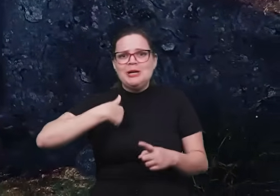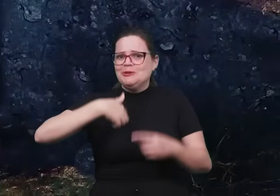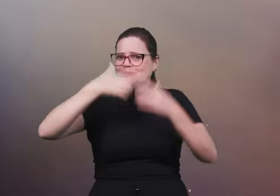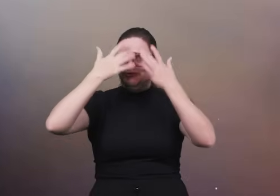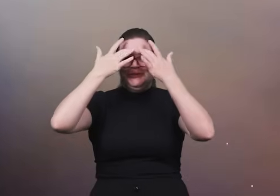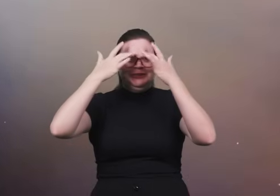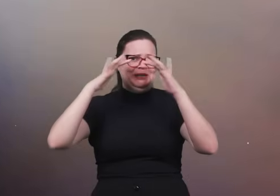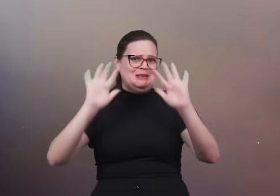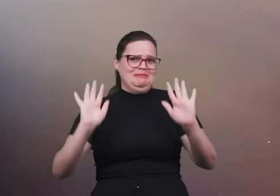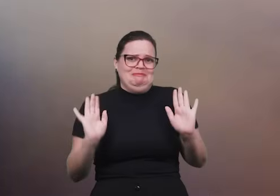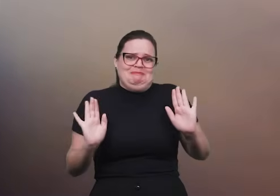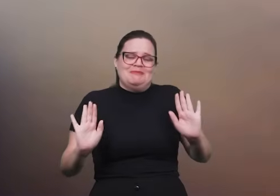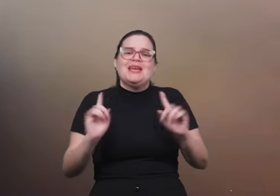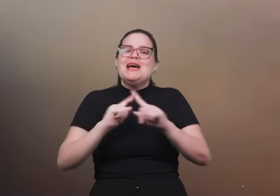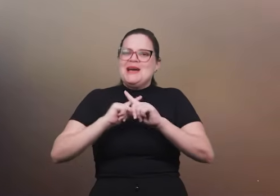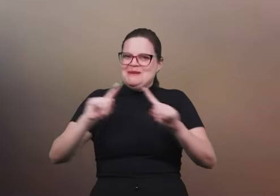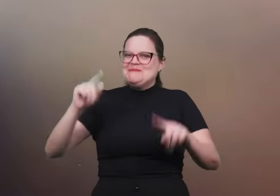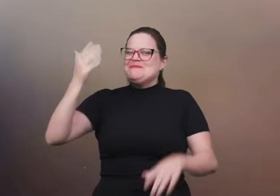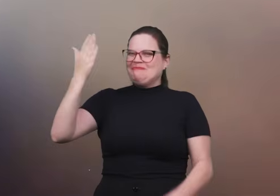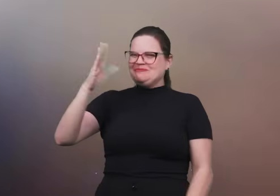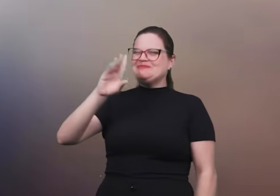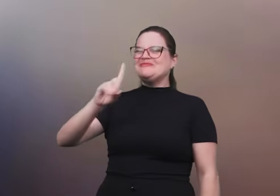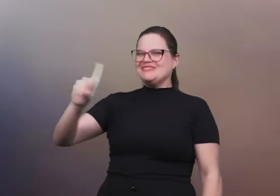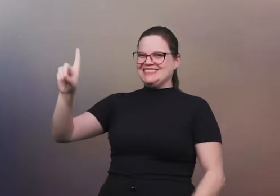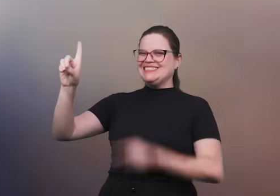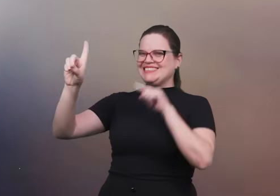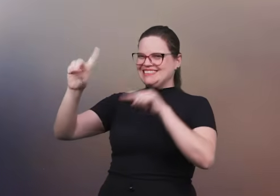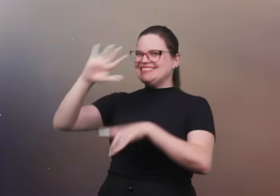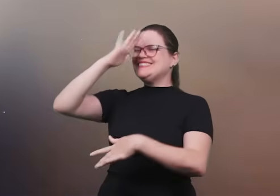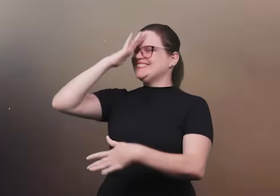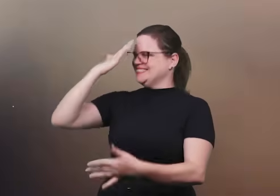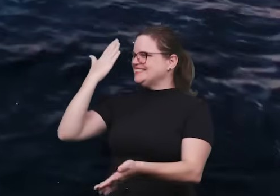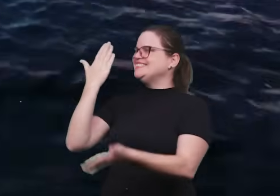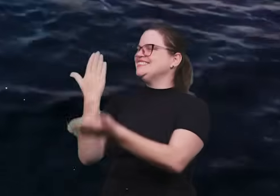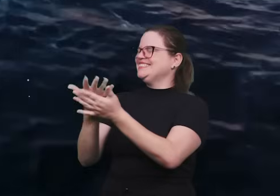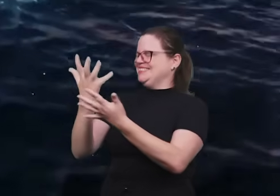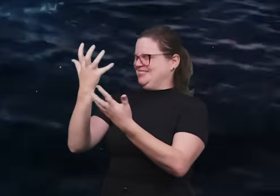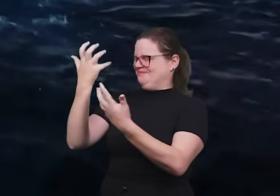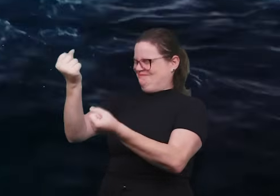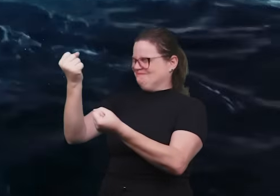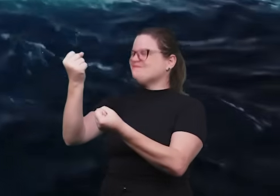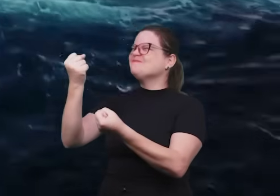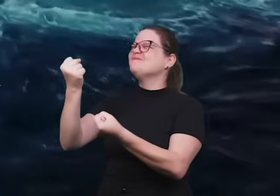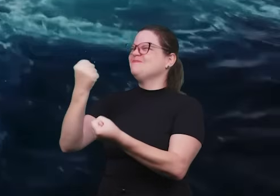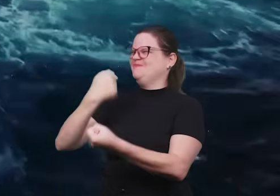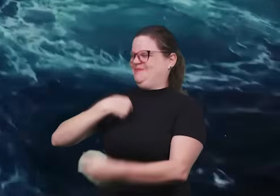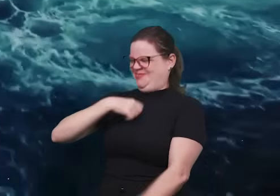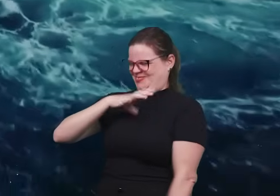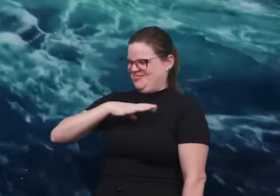resgatou. Mas eu sei que tenho crido e estou